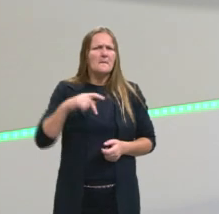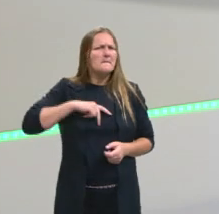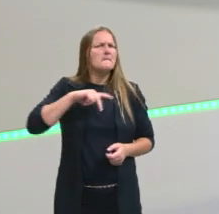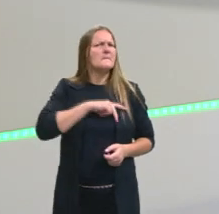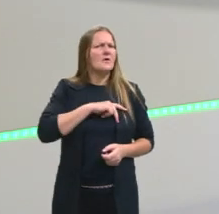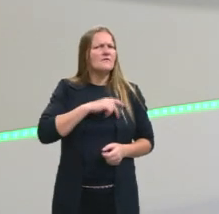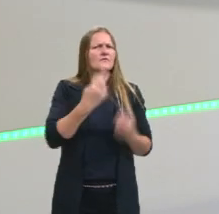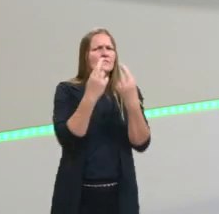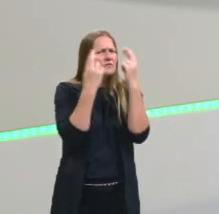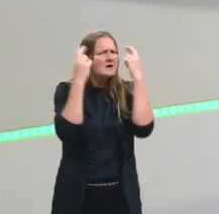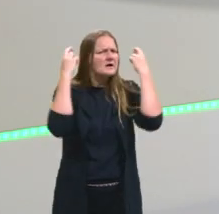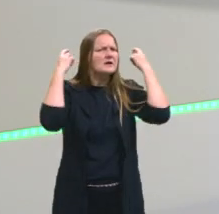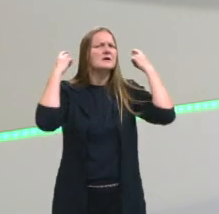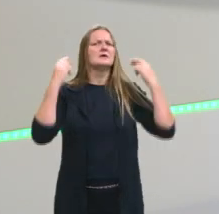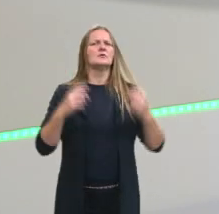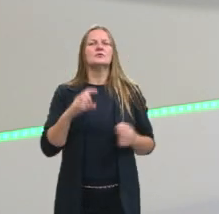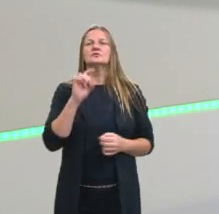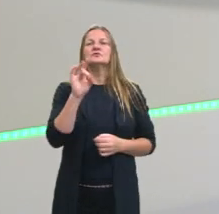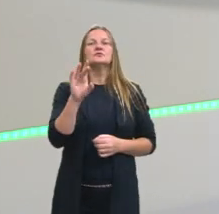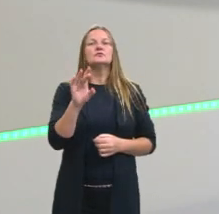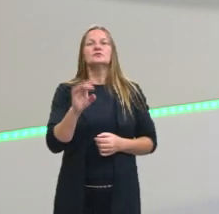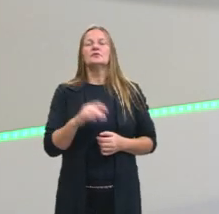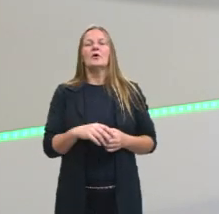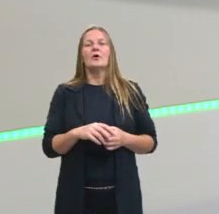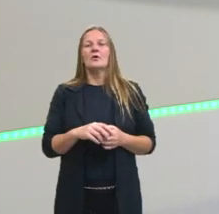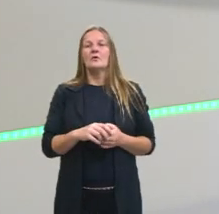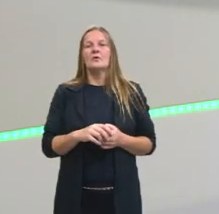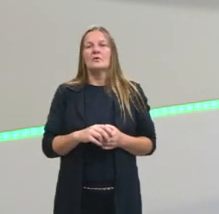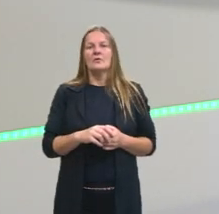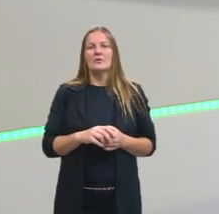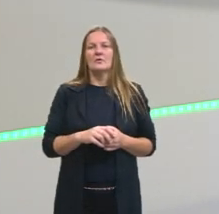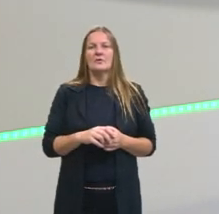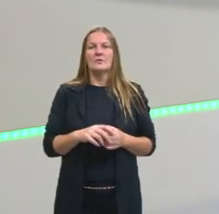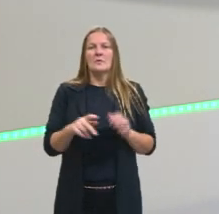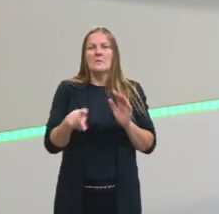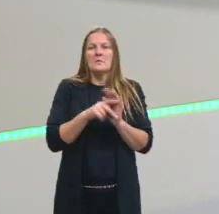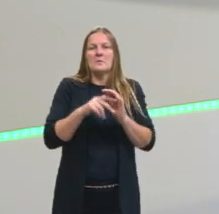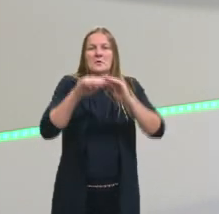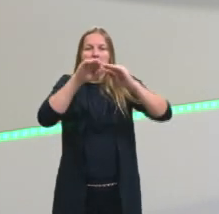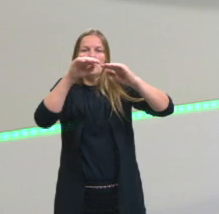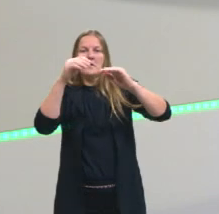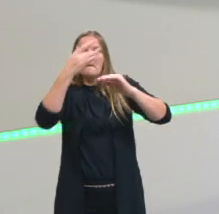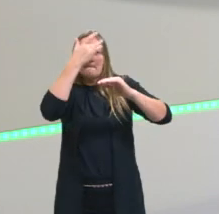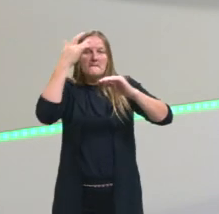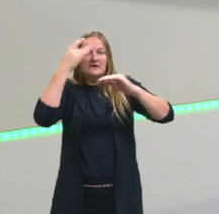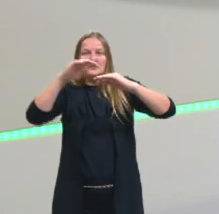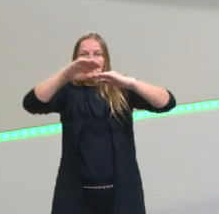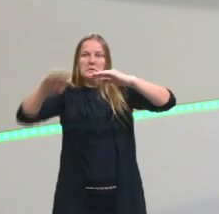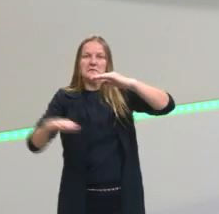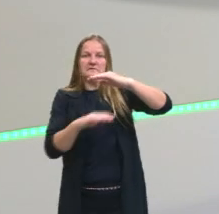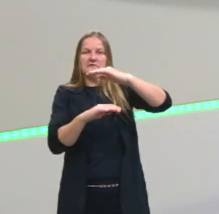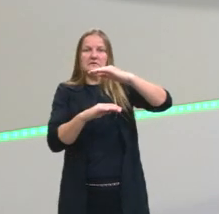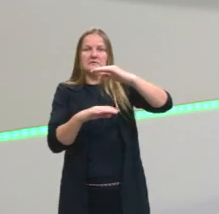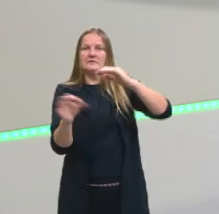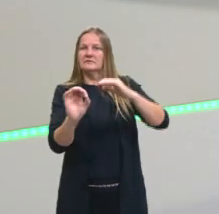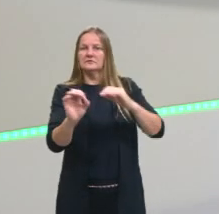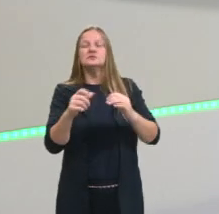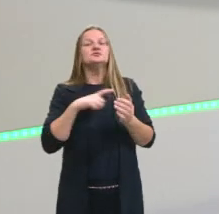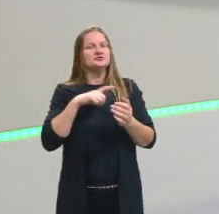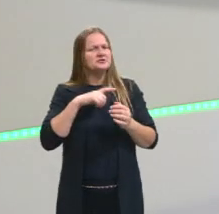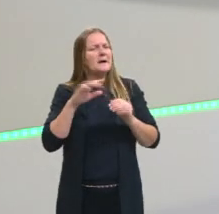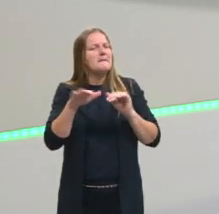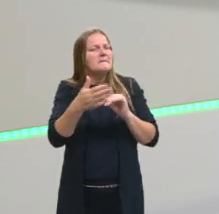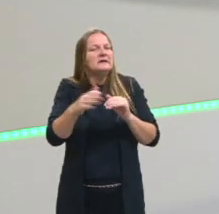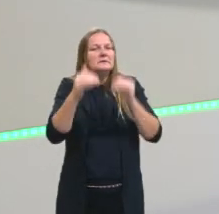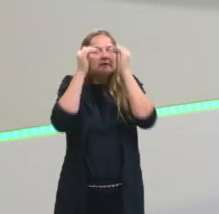consideravam necessariamente que os povos que eles estão escravizando eram inferiores esse tinha um certo respeito